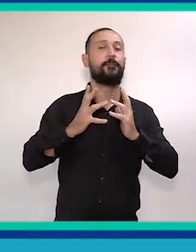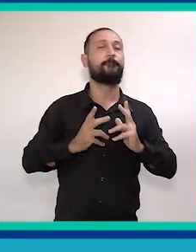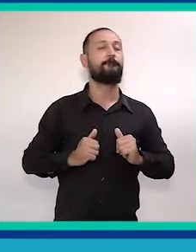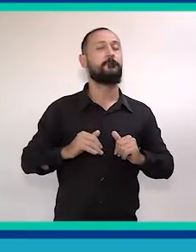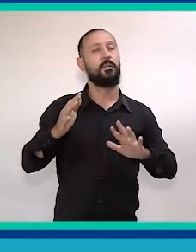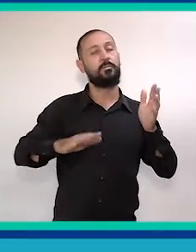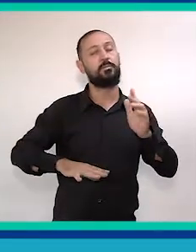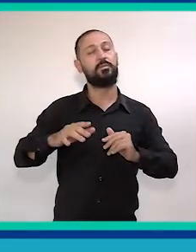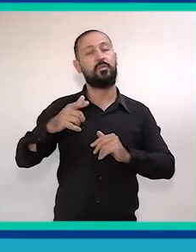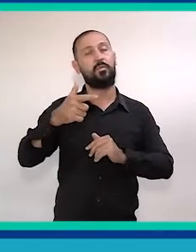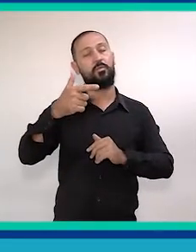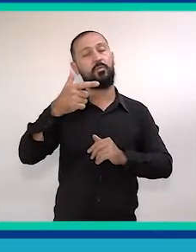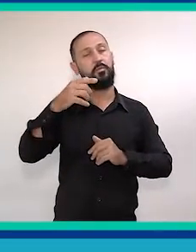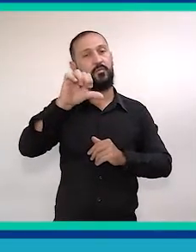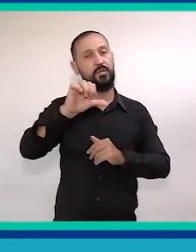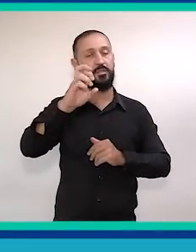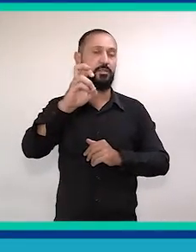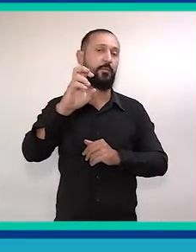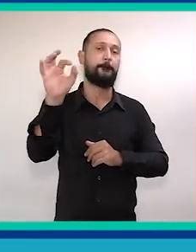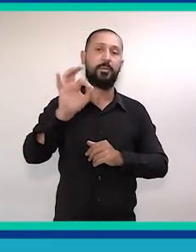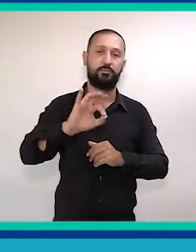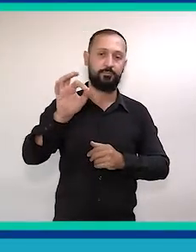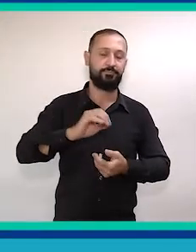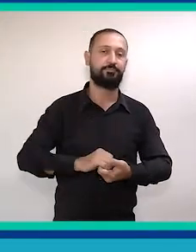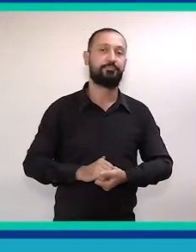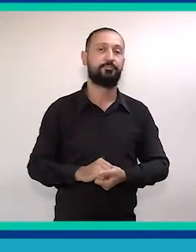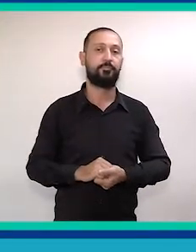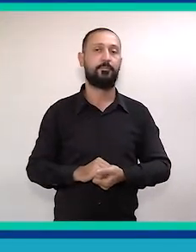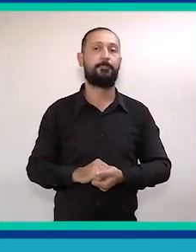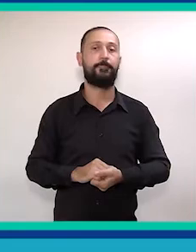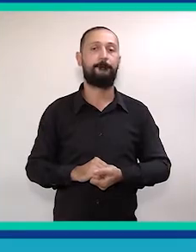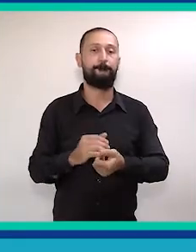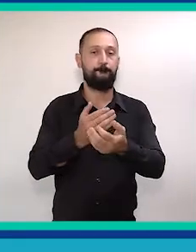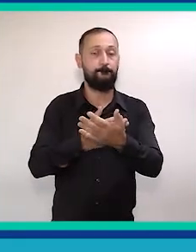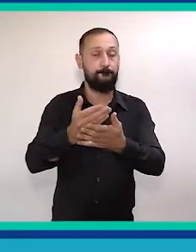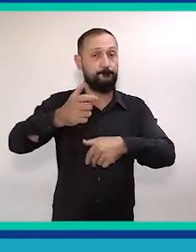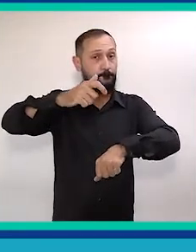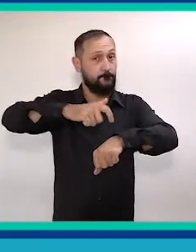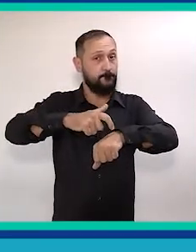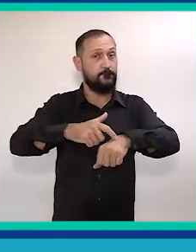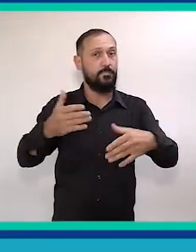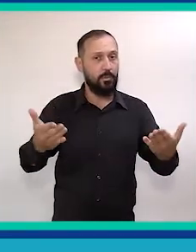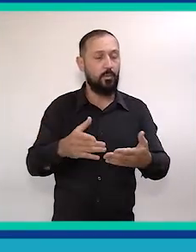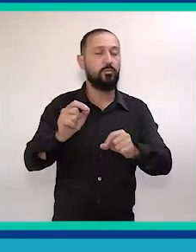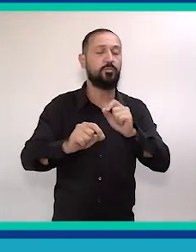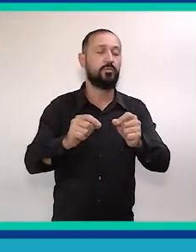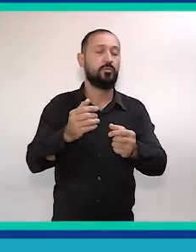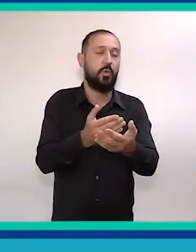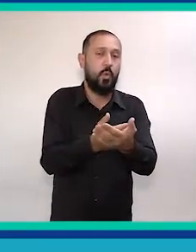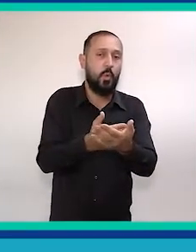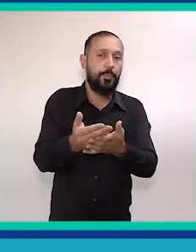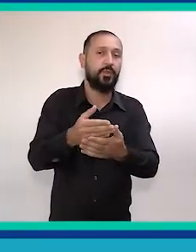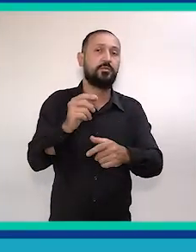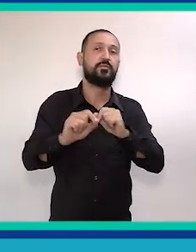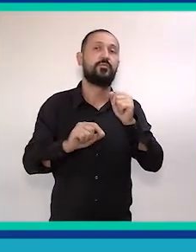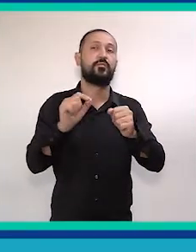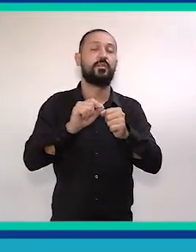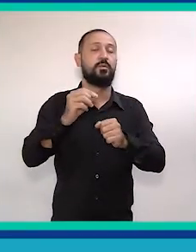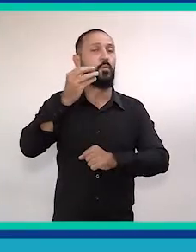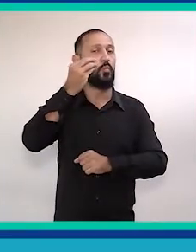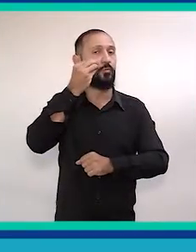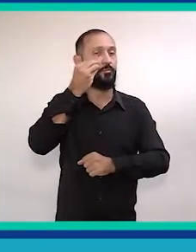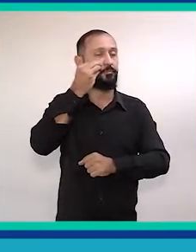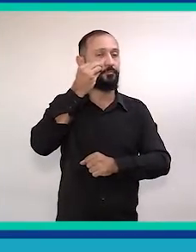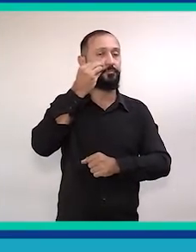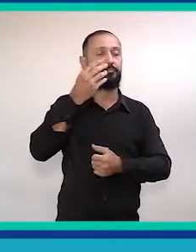com grau de pureza de mais de 95%. Então, a partir desse momento que a gente começa